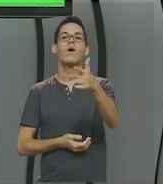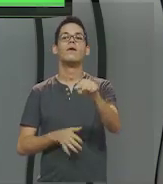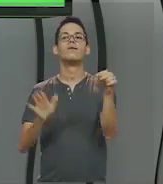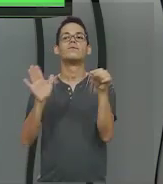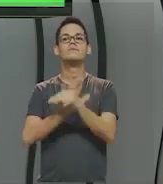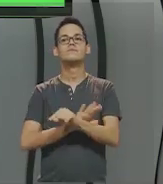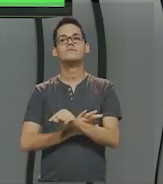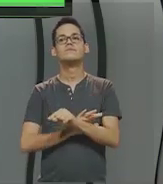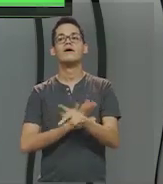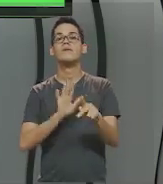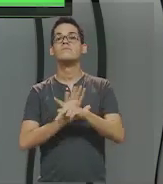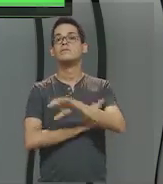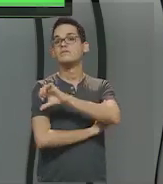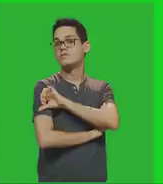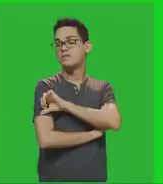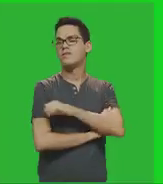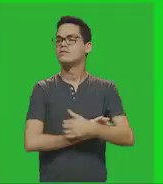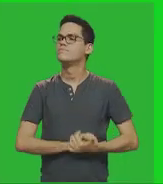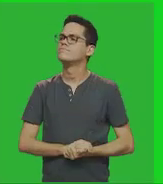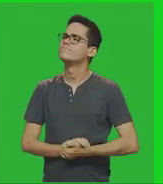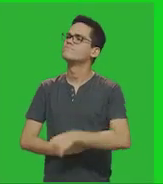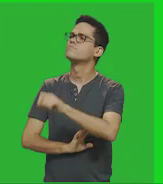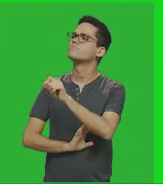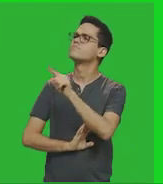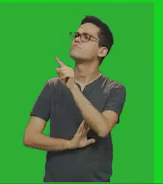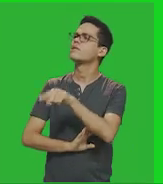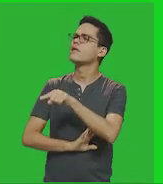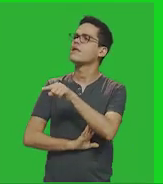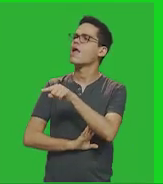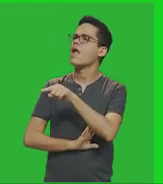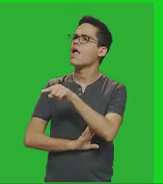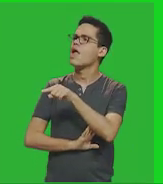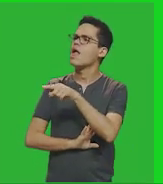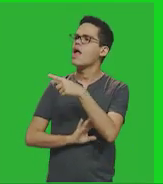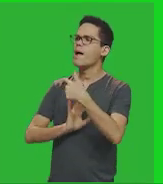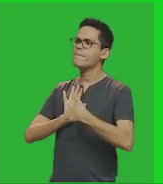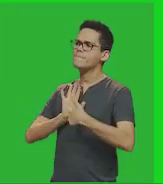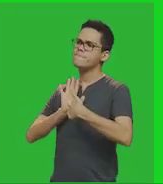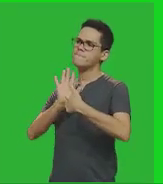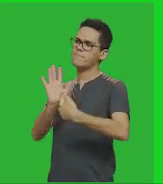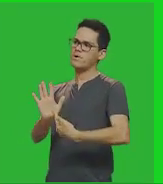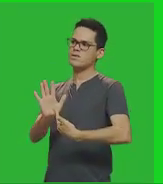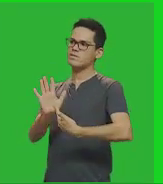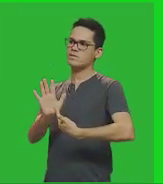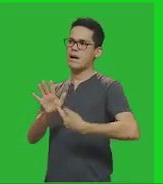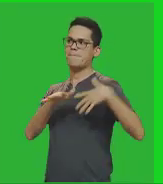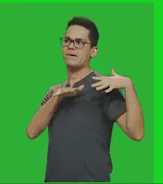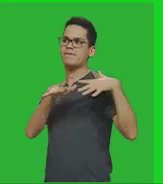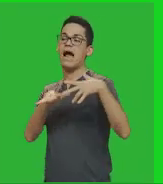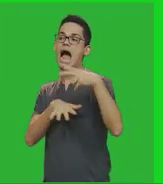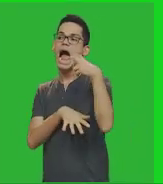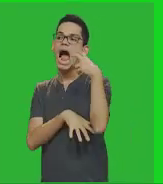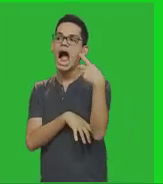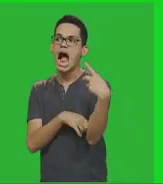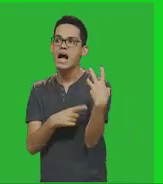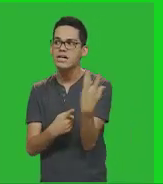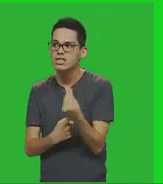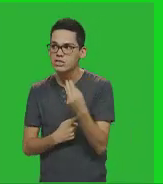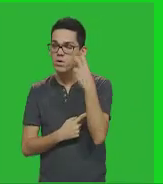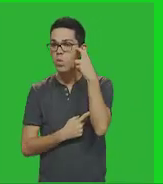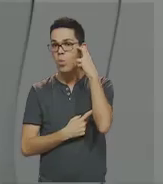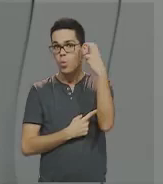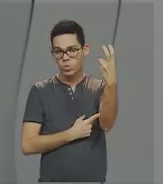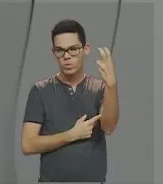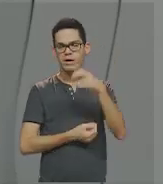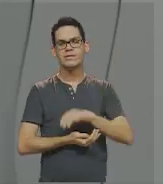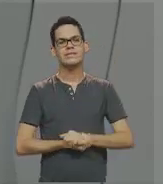pergunta é uma pergunta de nono ano. O que são manifestações artístico-culturais? Ótimo. As